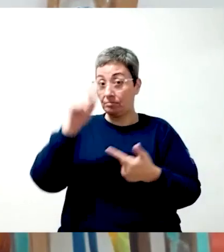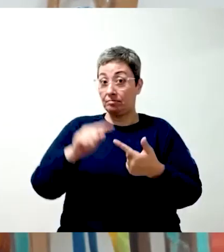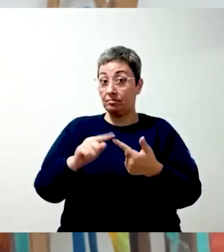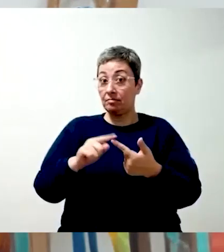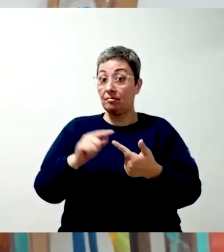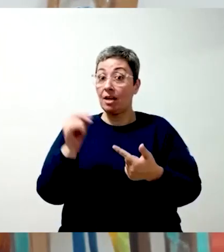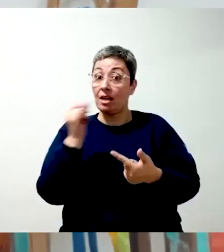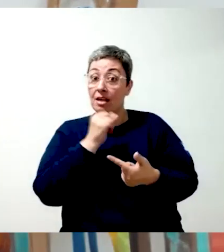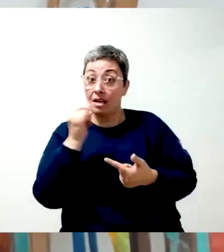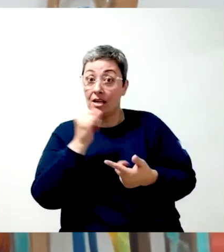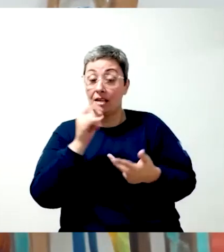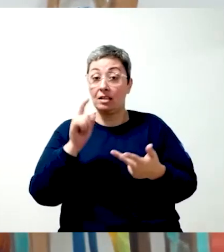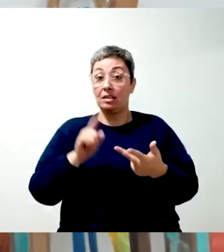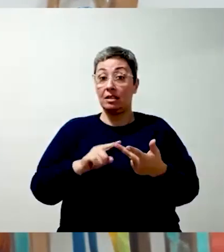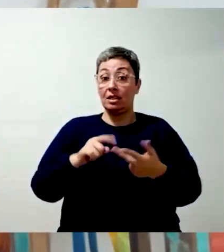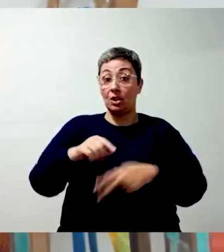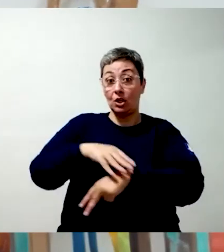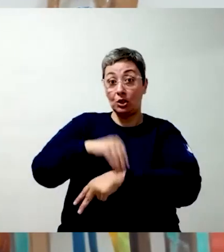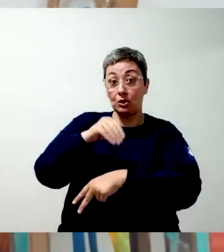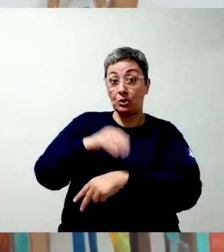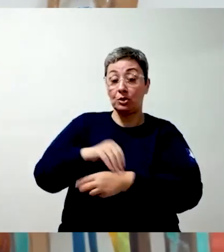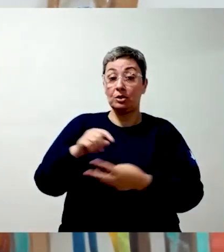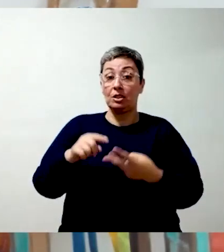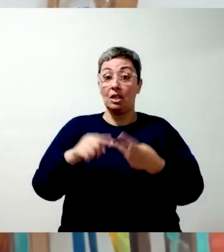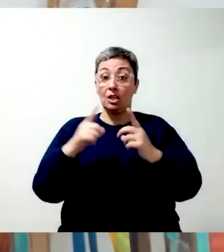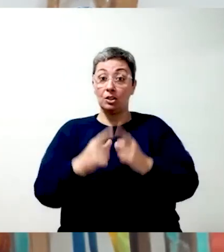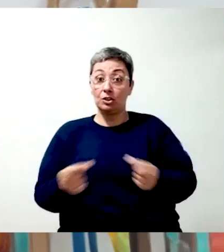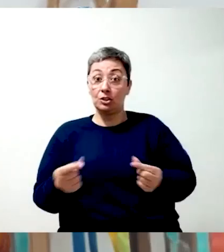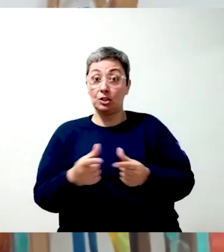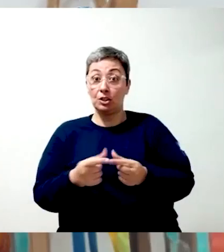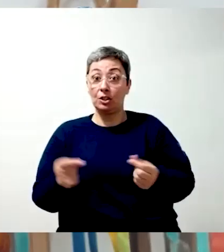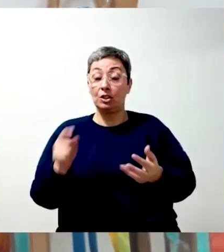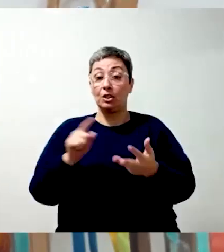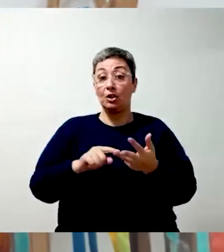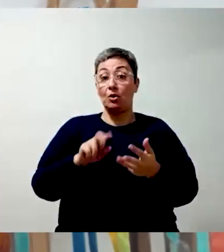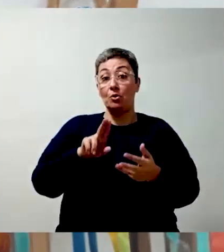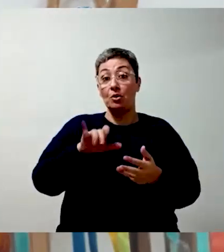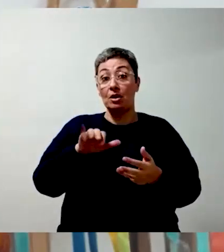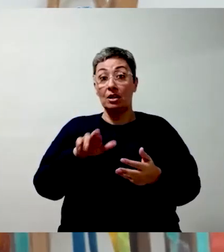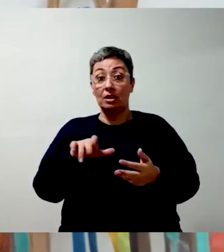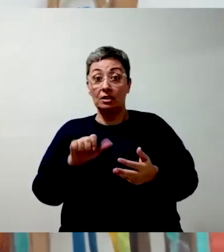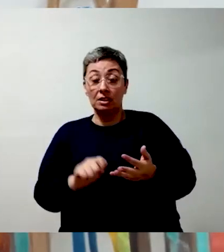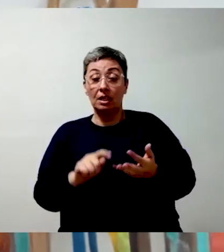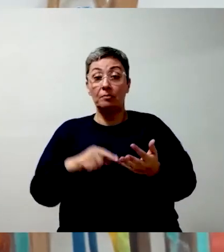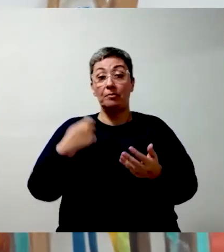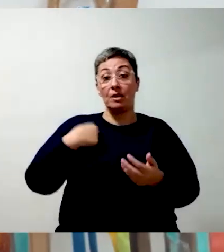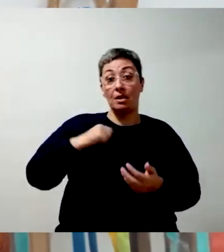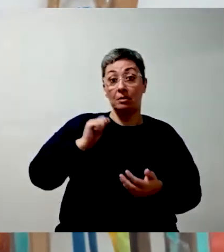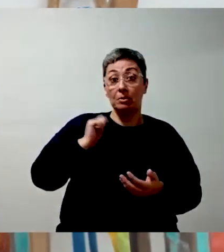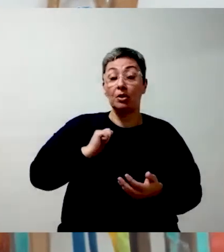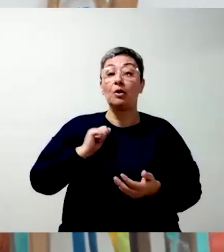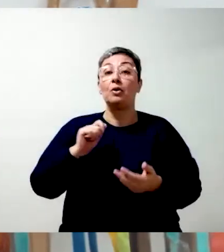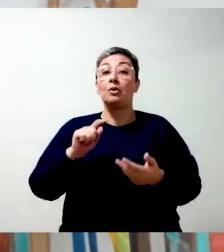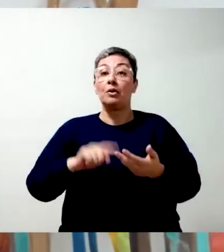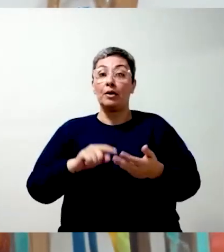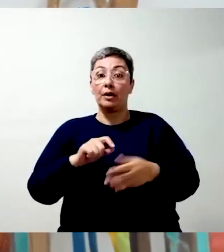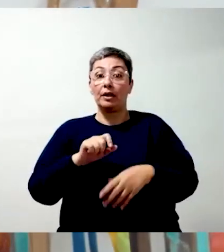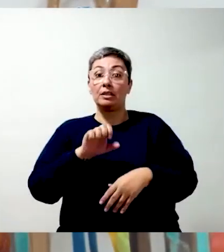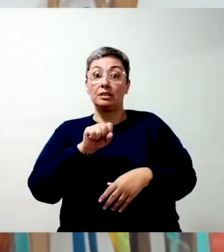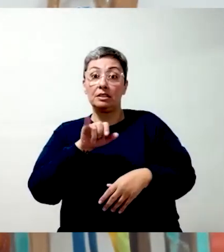alemães, italianos, suíços, japoneses, ucranianos,